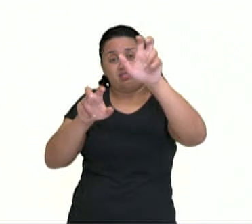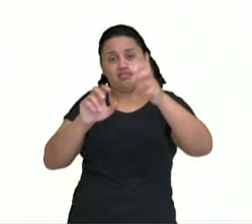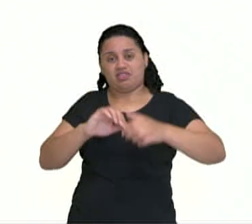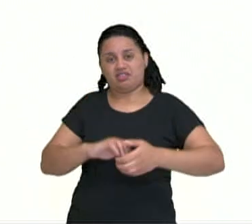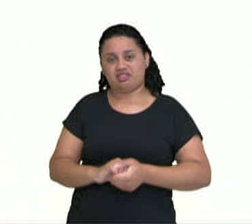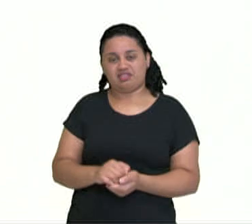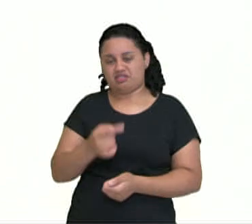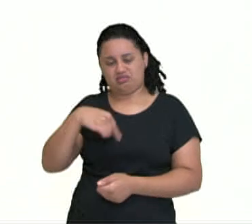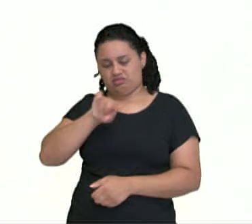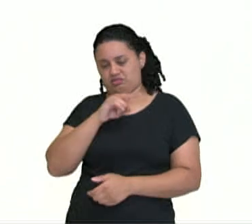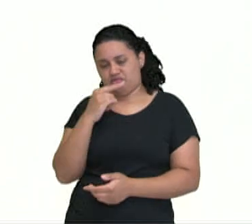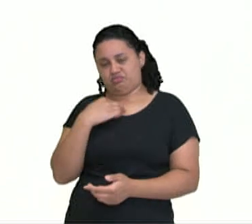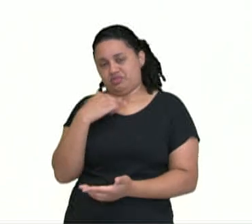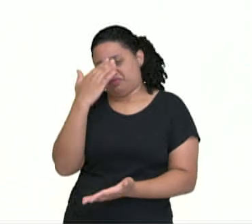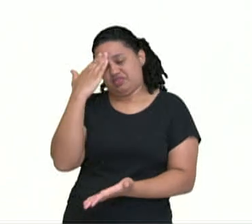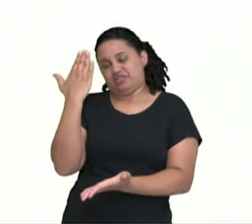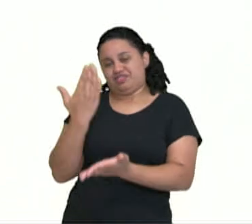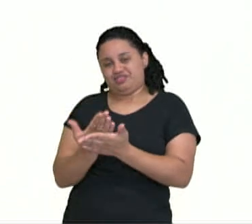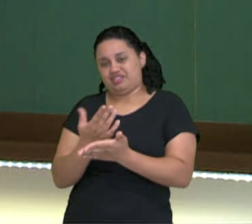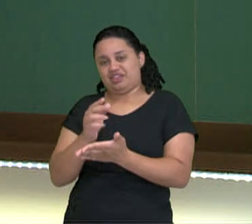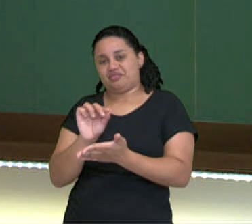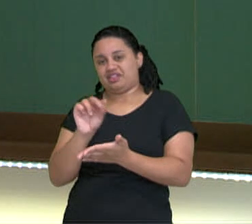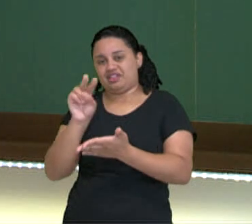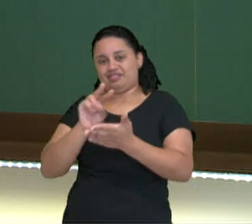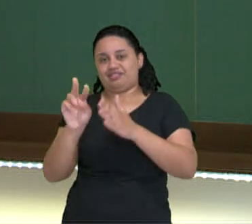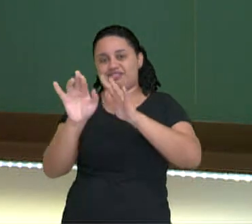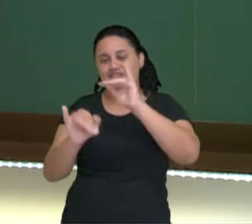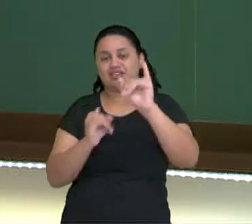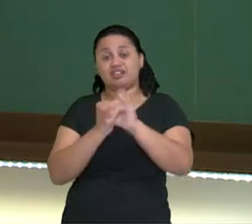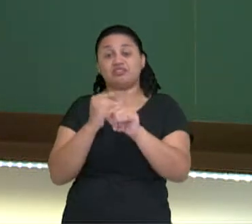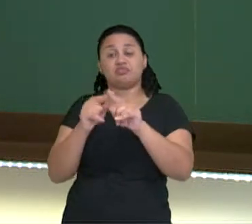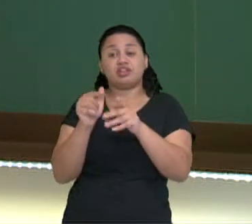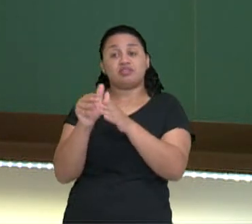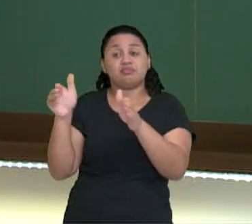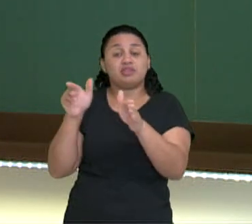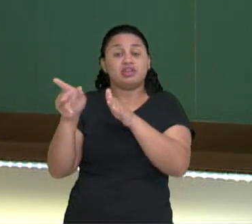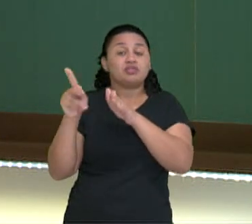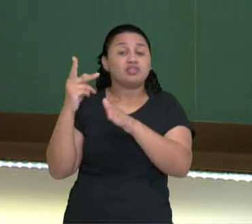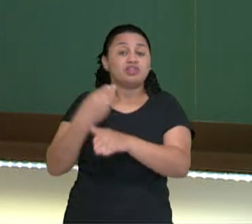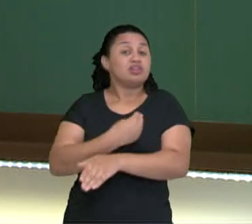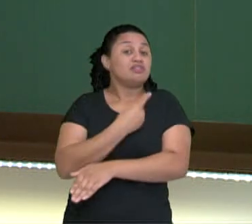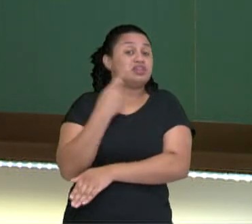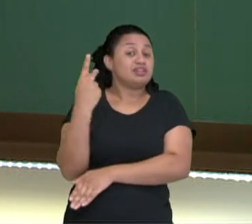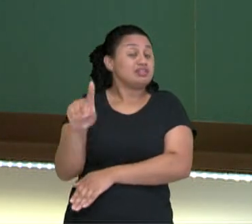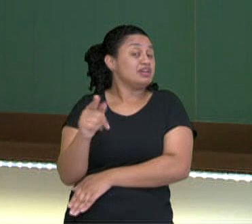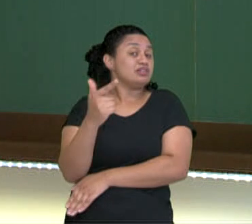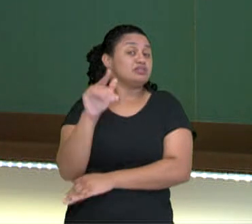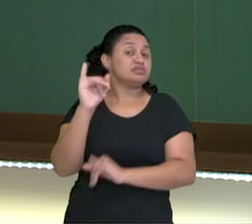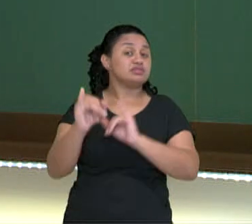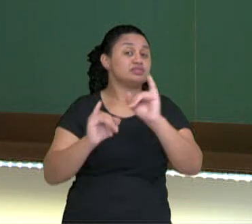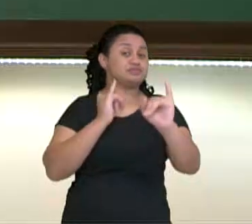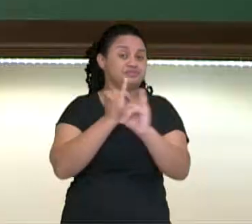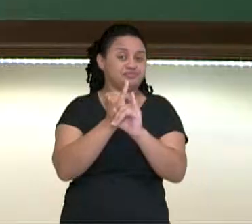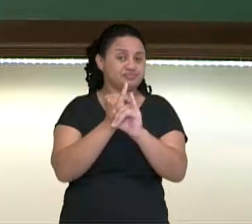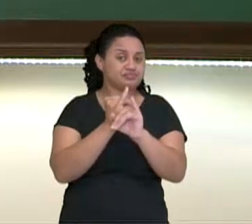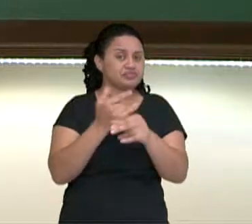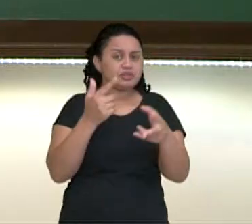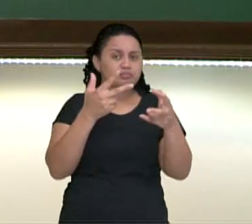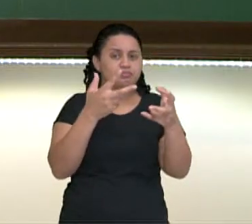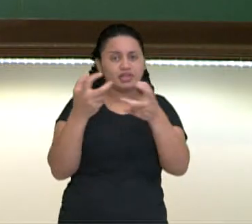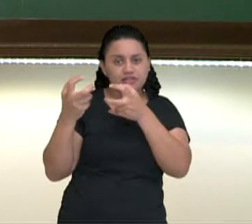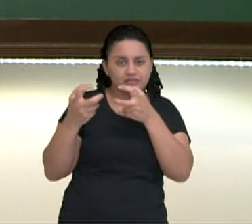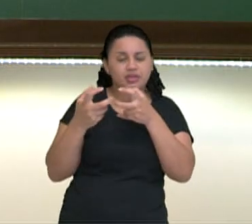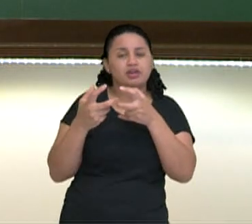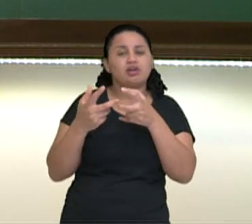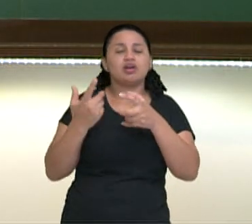podemos acreditar em tudo que nós lemos na internet. Então com certeza não foi ele que escreveu. Perceberam como